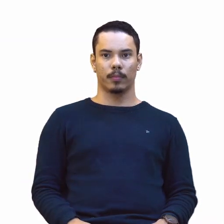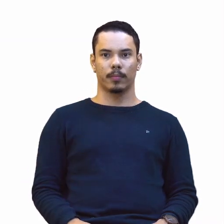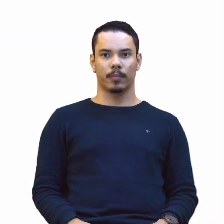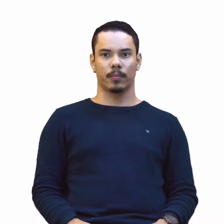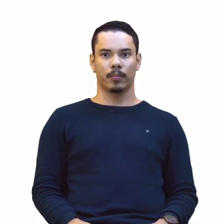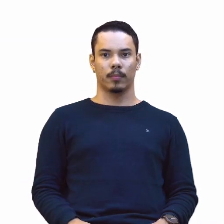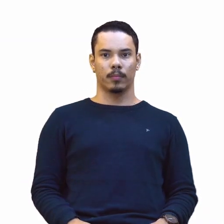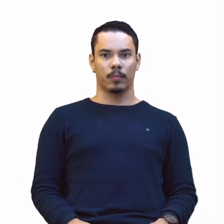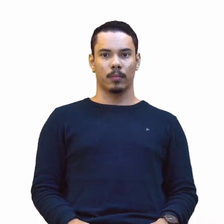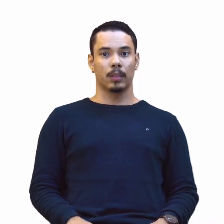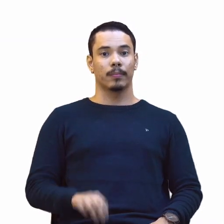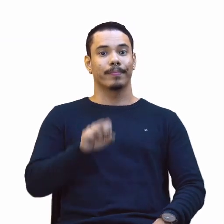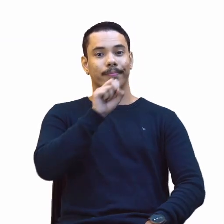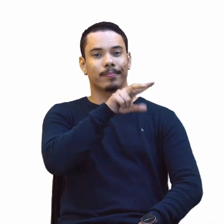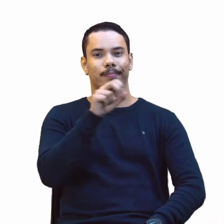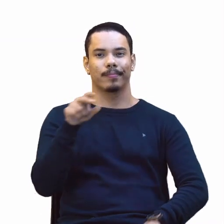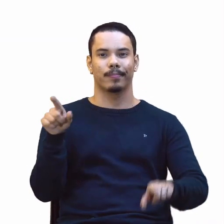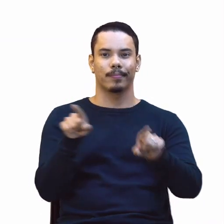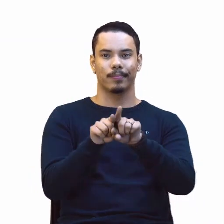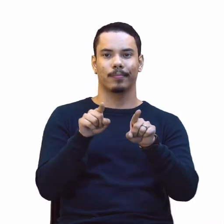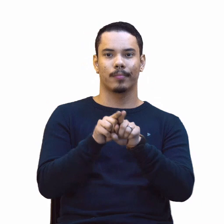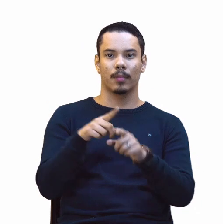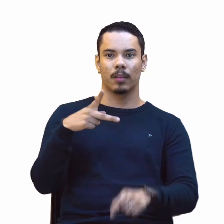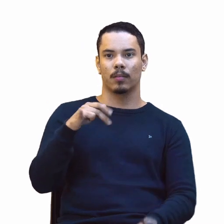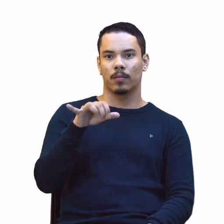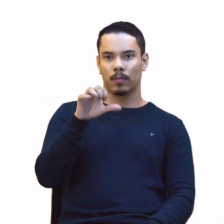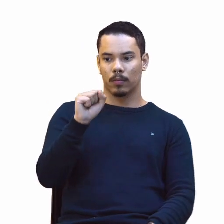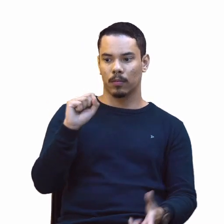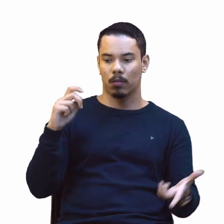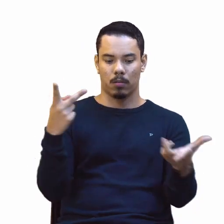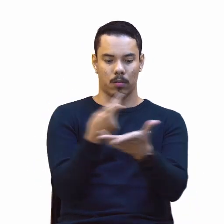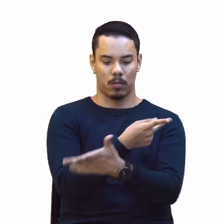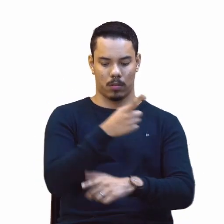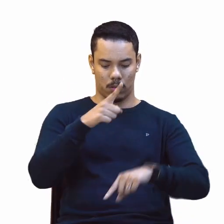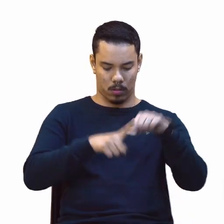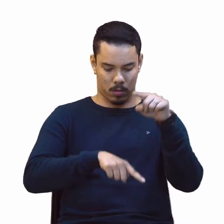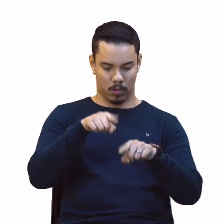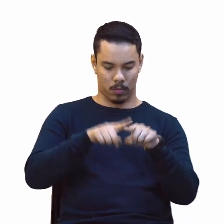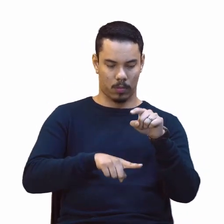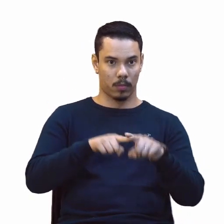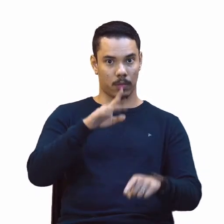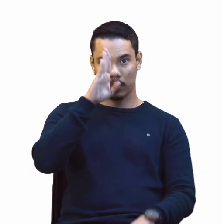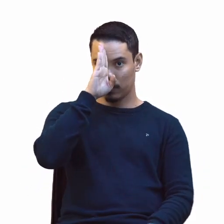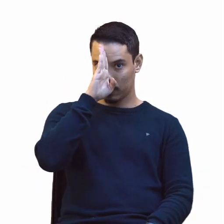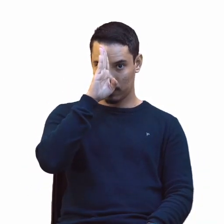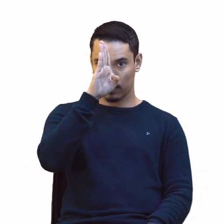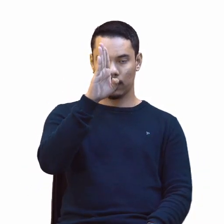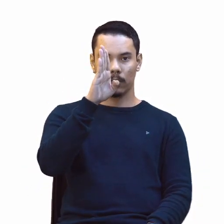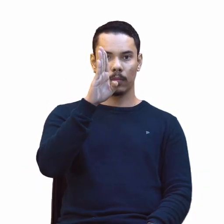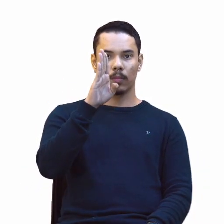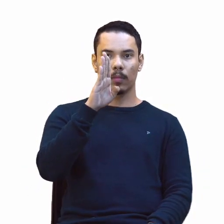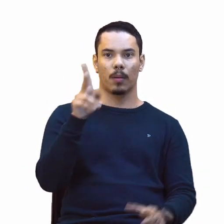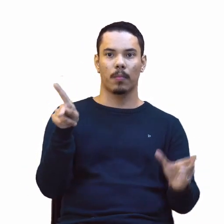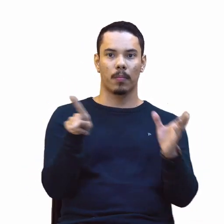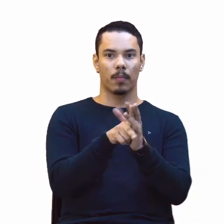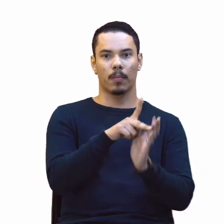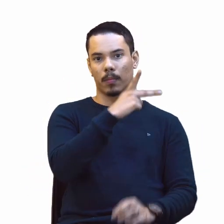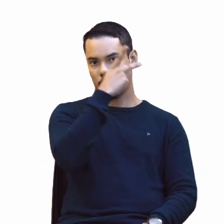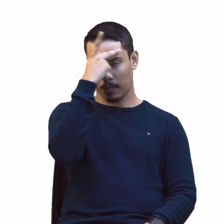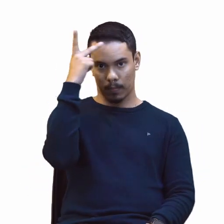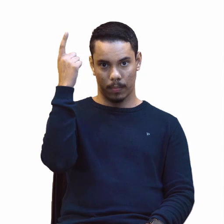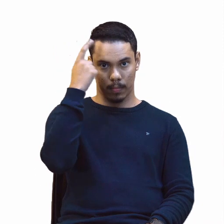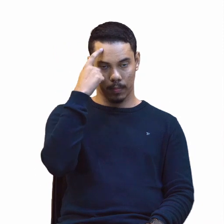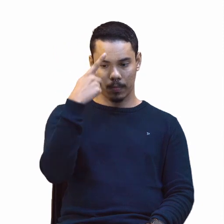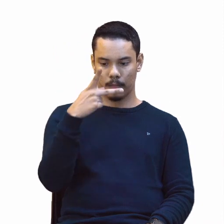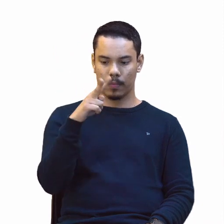Vimos também a physis e a causalidade, o elemento primordial, né? Para os pensadores pré-socráticos,